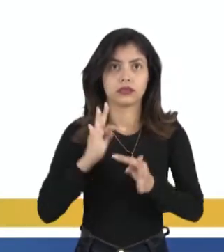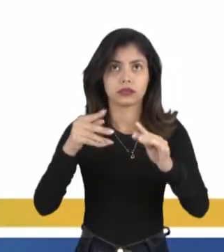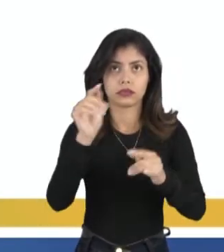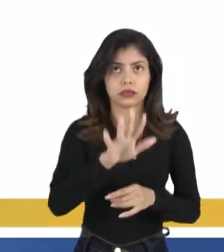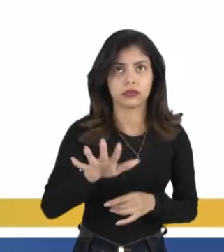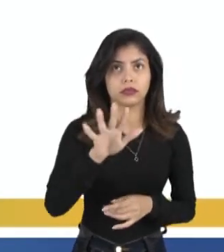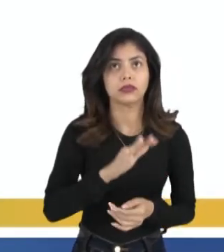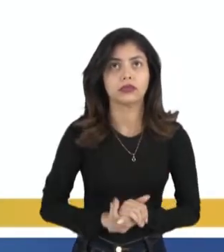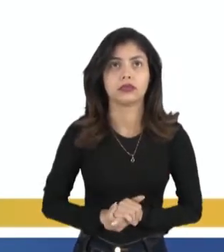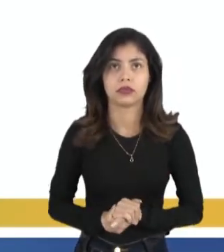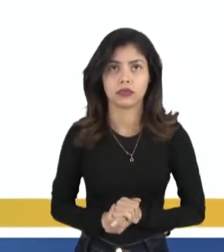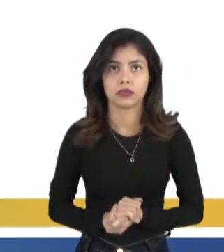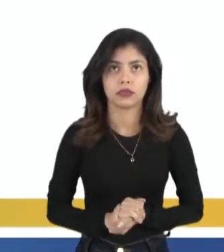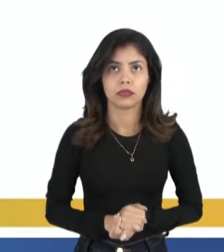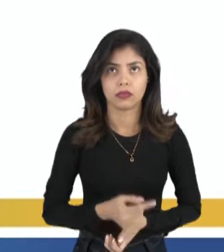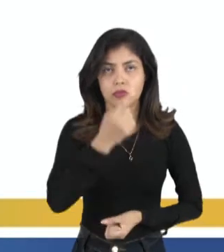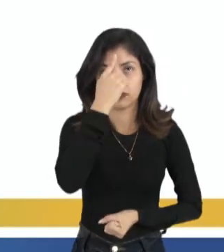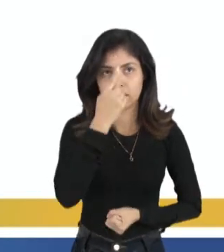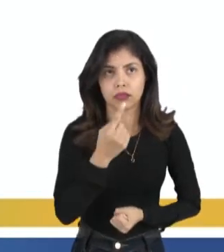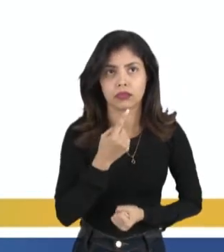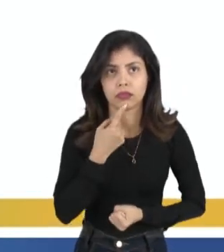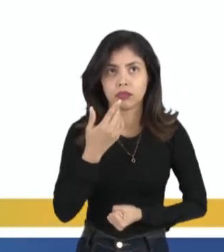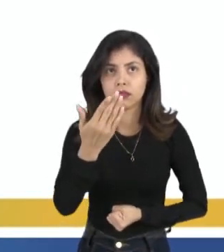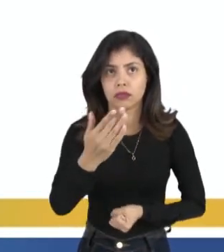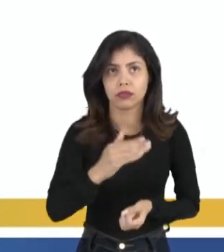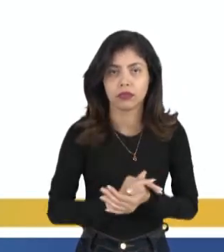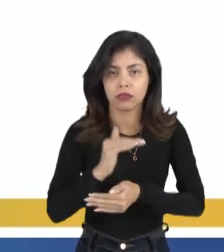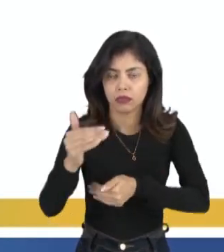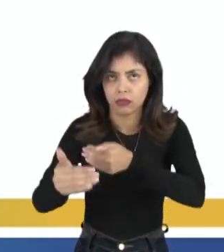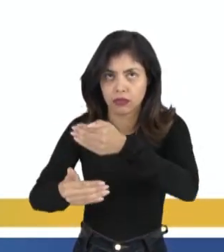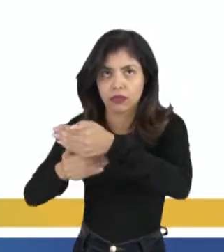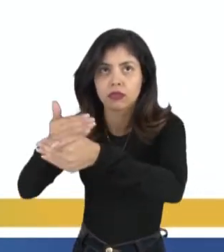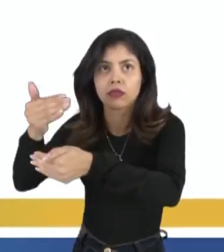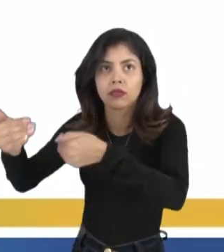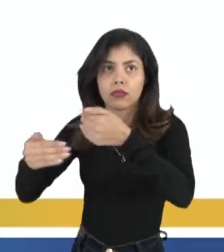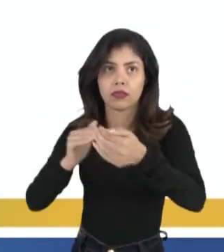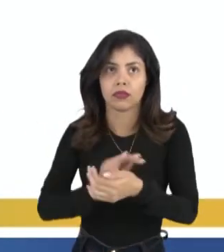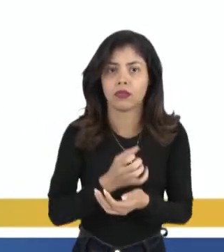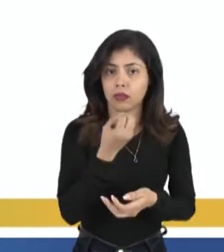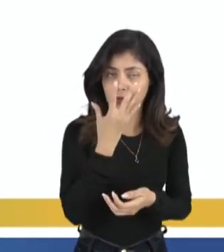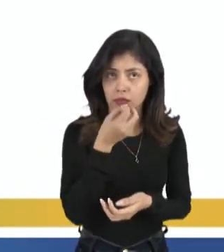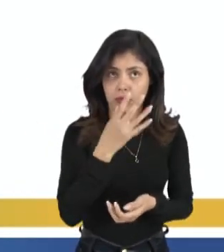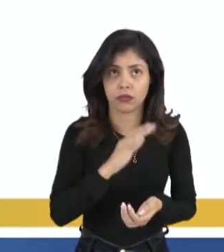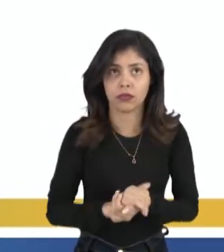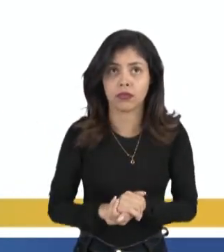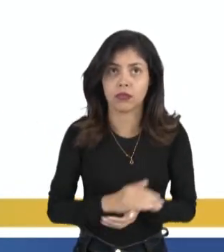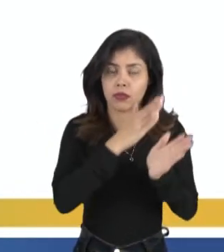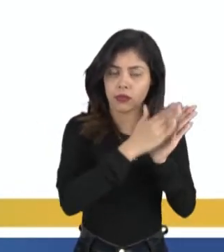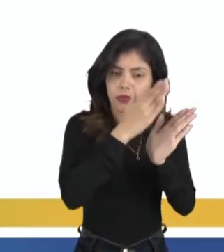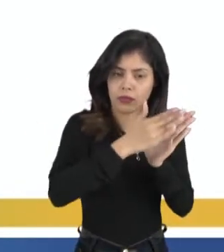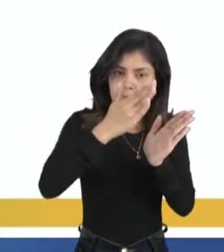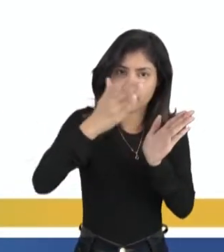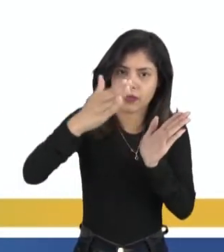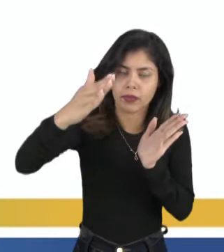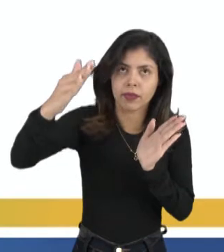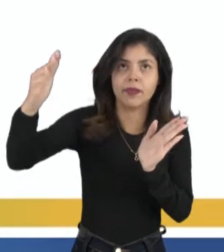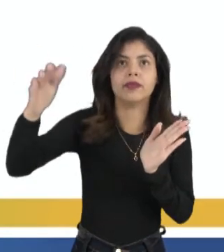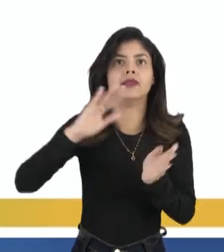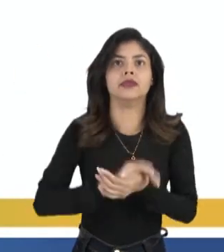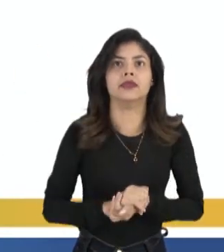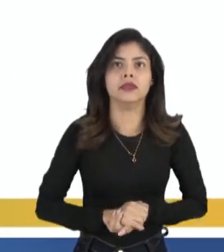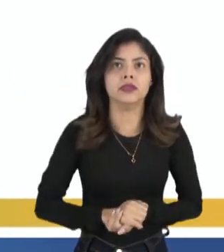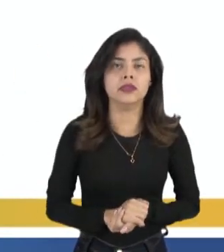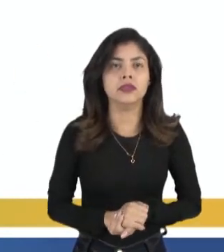total. E aí nós temos aqui, ó, esse processo, é uma foto de um eclipse, né, só tirada aí em diversos momentos,